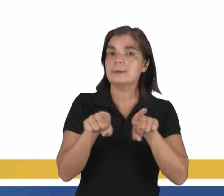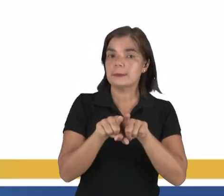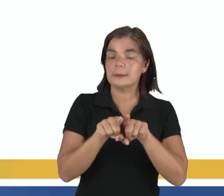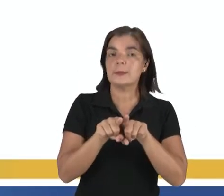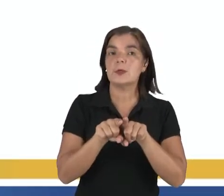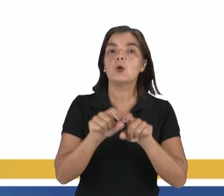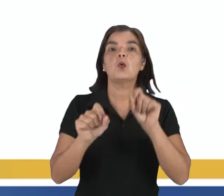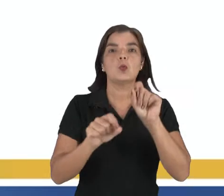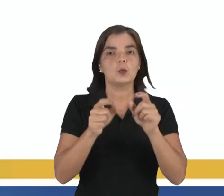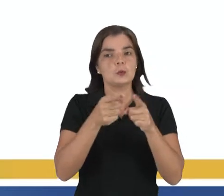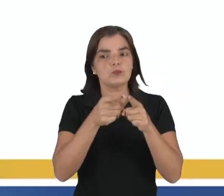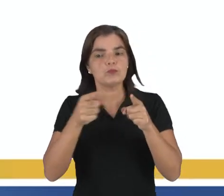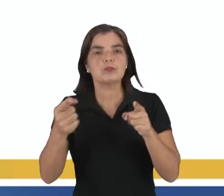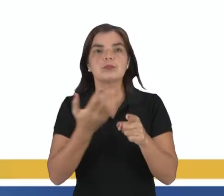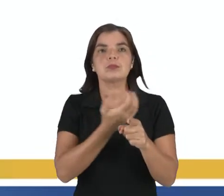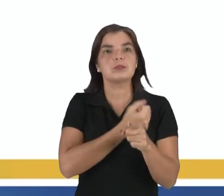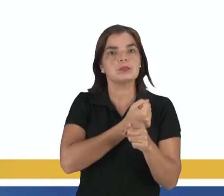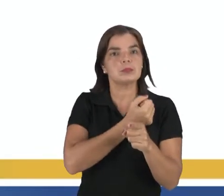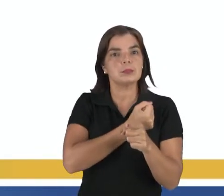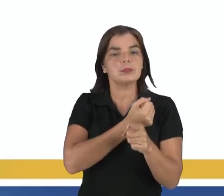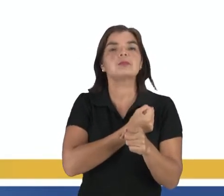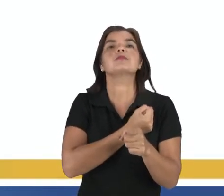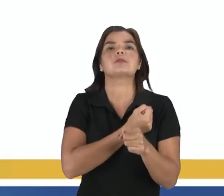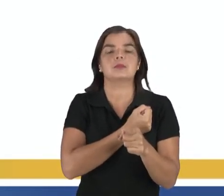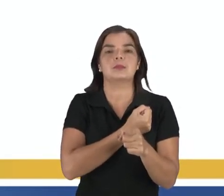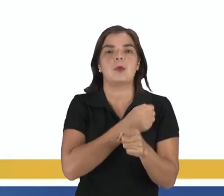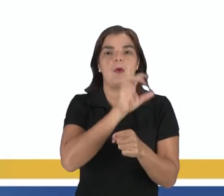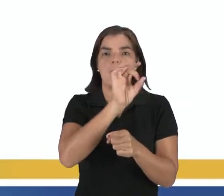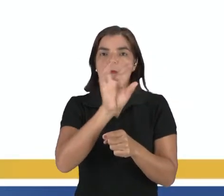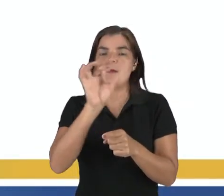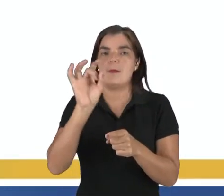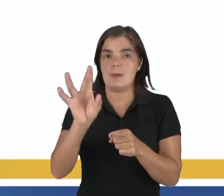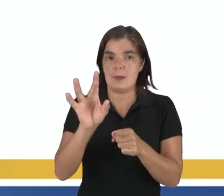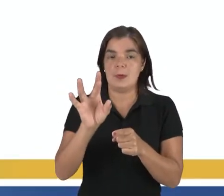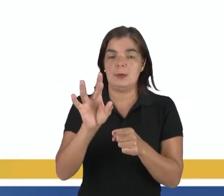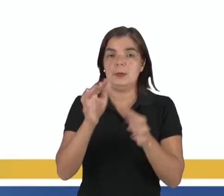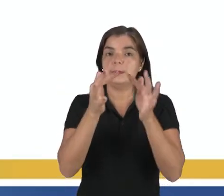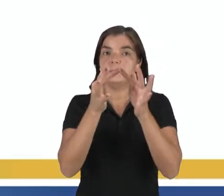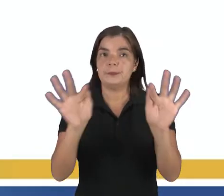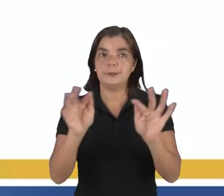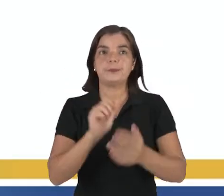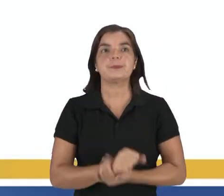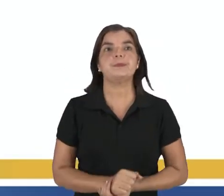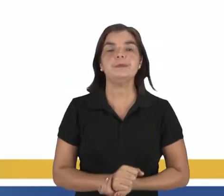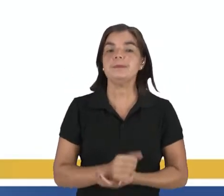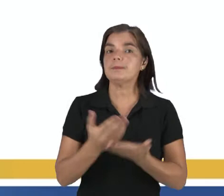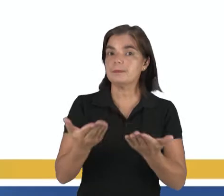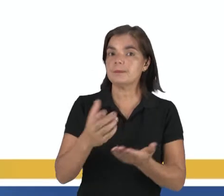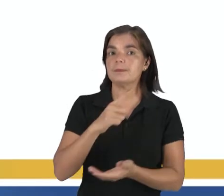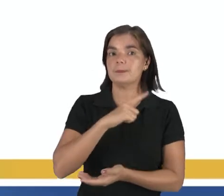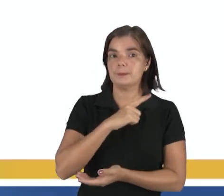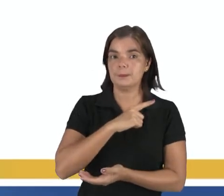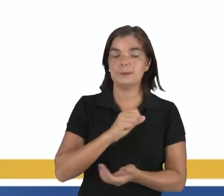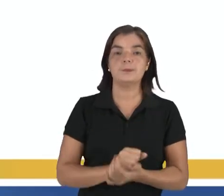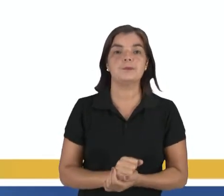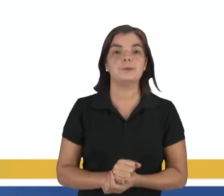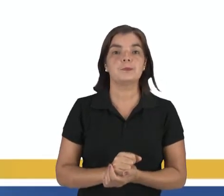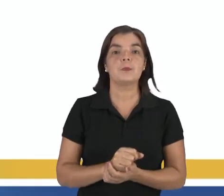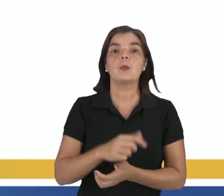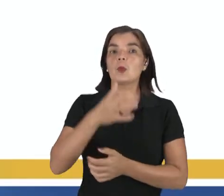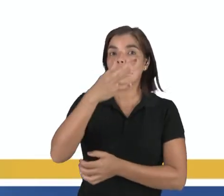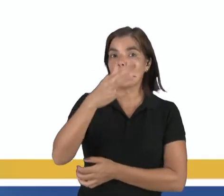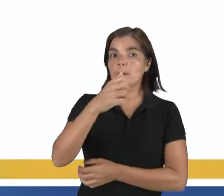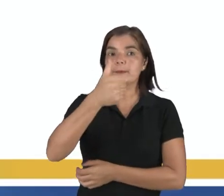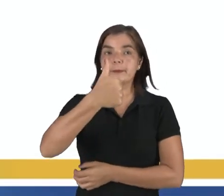desenrolar os seguintes elementos para cada correspondência na função. Então, dessa forma, nós vamos ter o f de